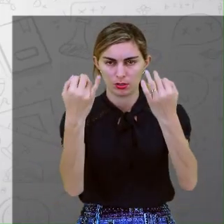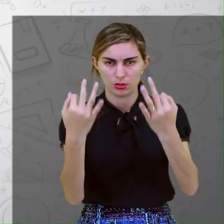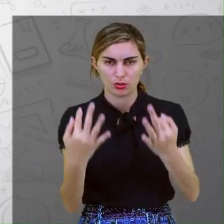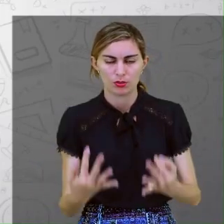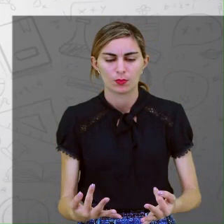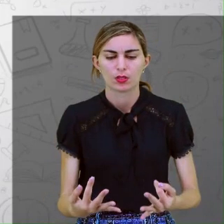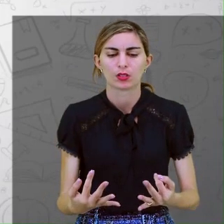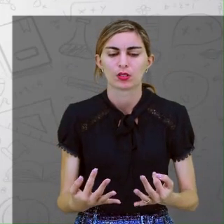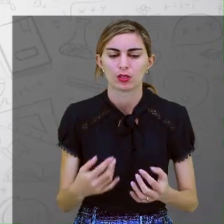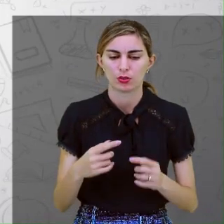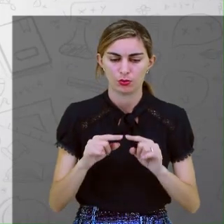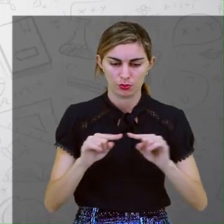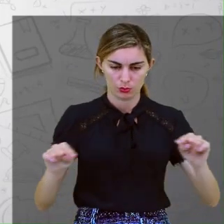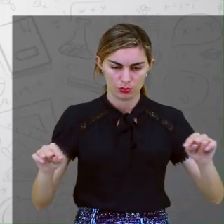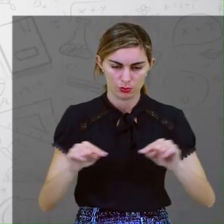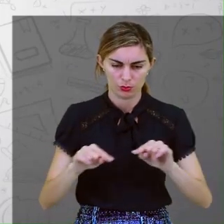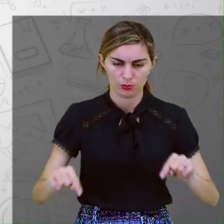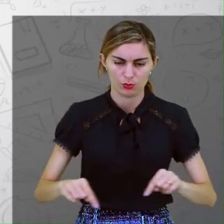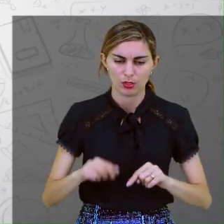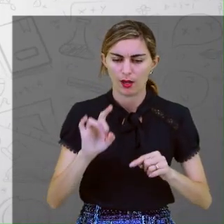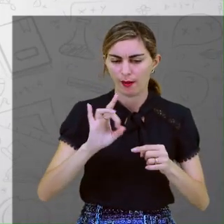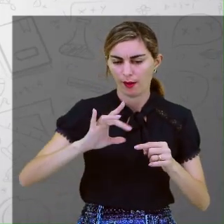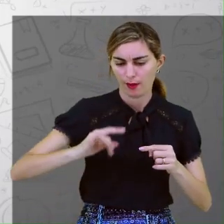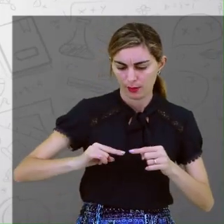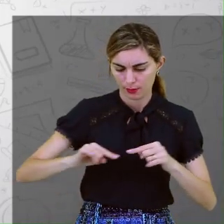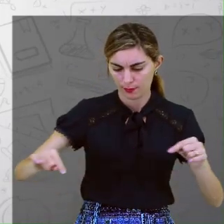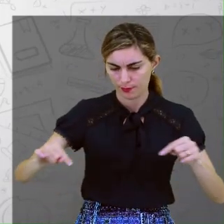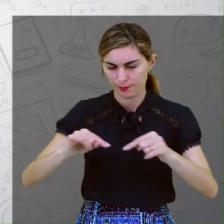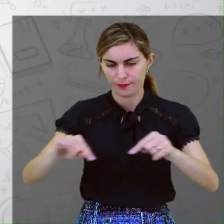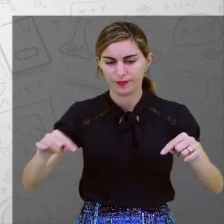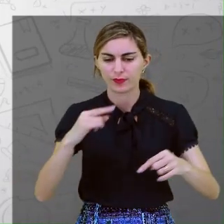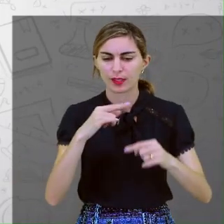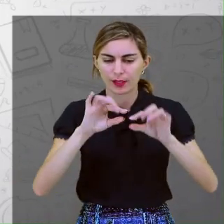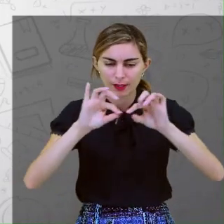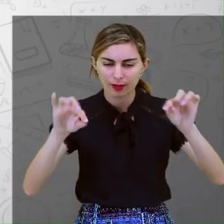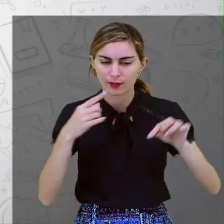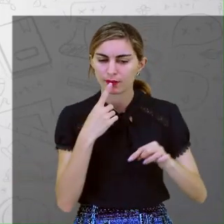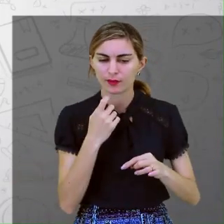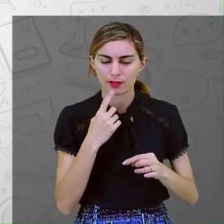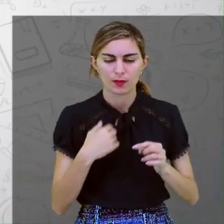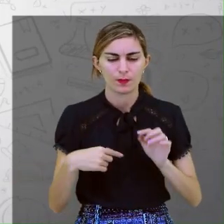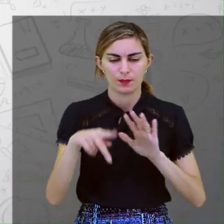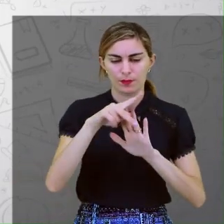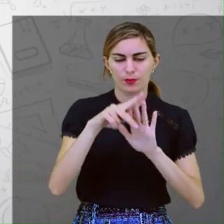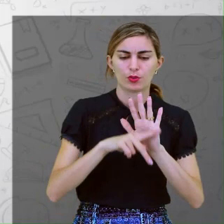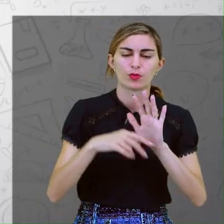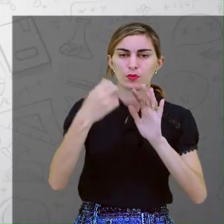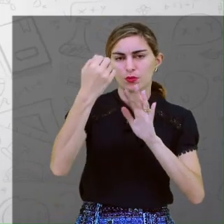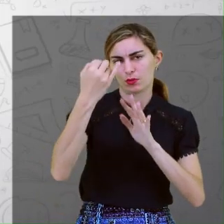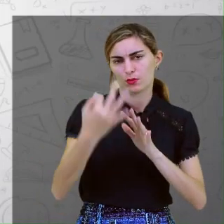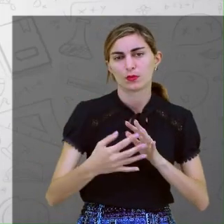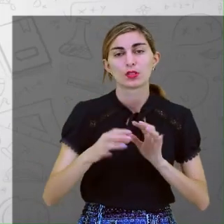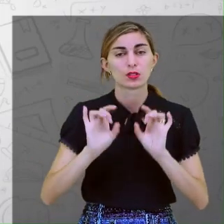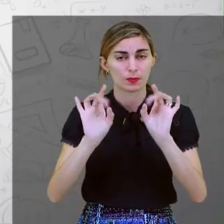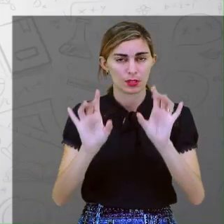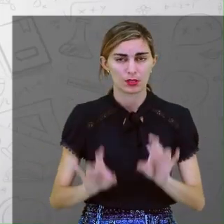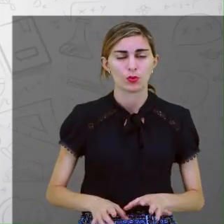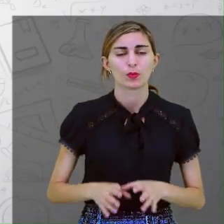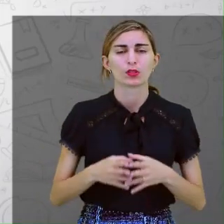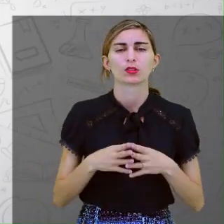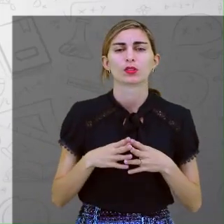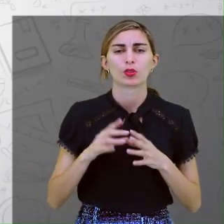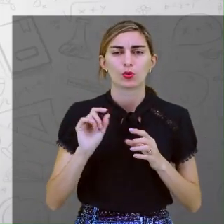especificação através dessas linhas de chamada em cada um dos elementos ali do projeto, especialmente